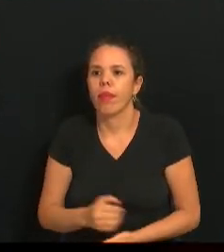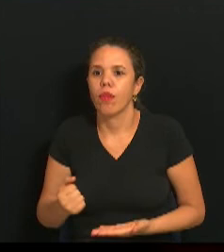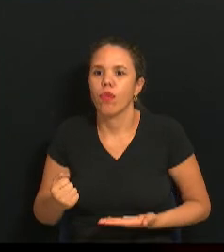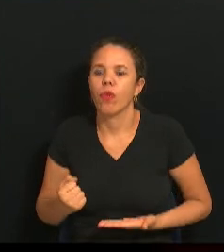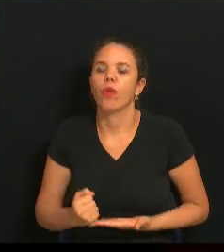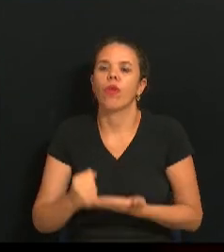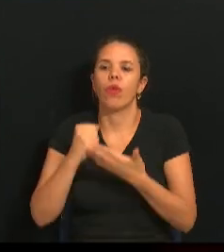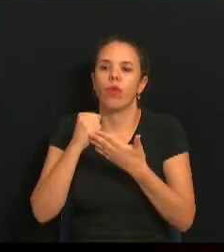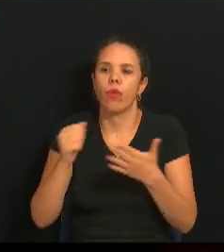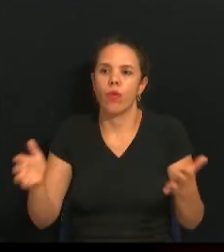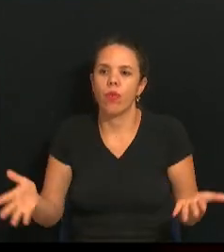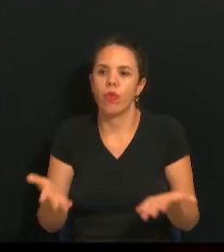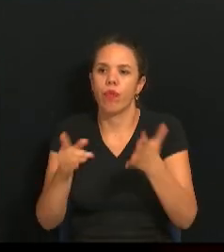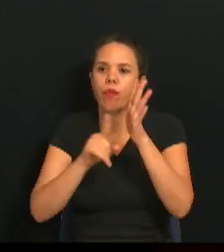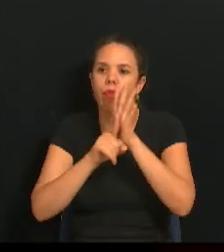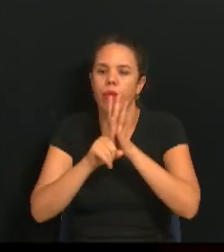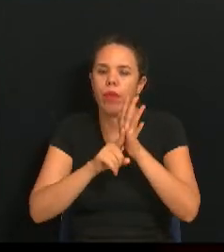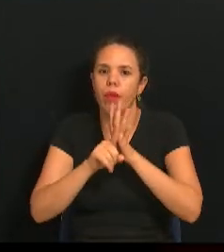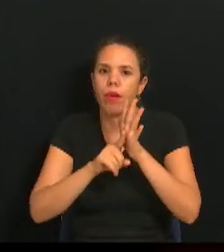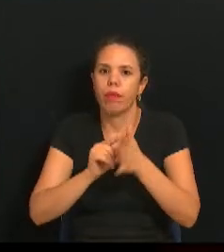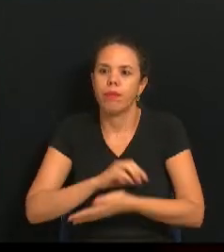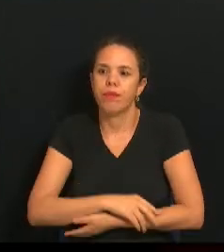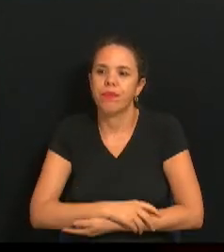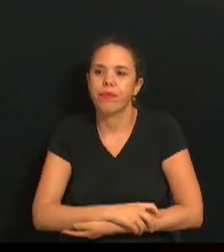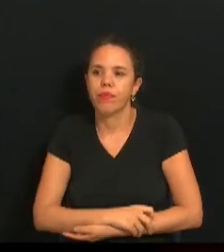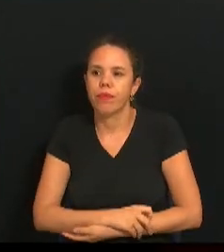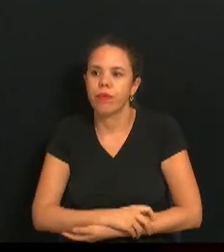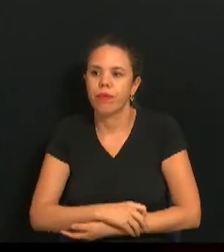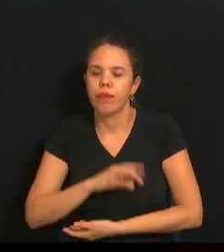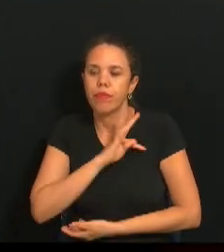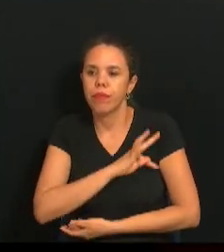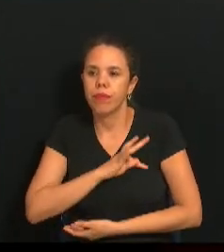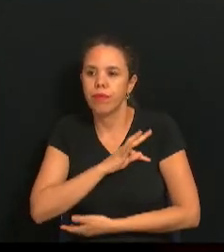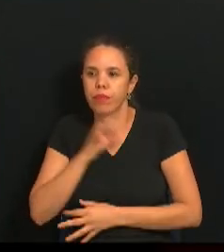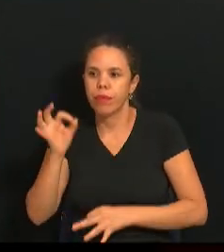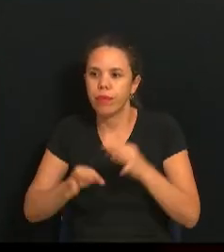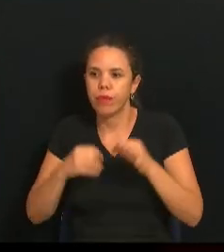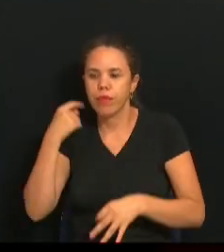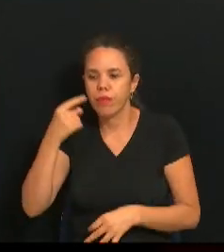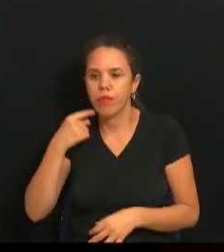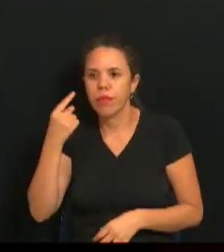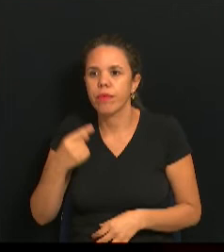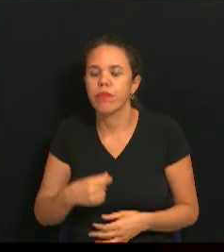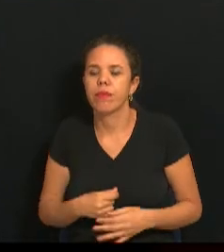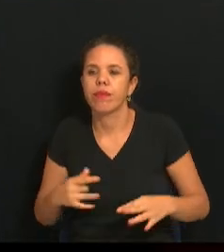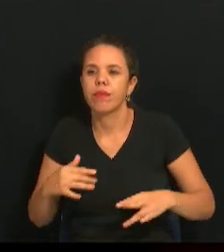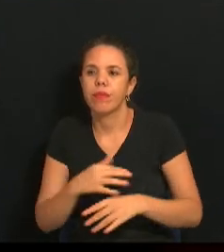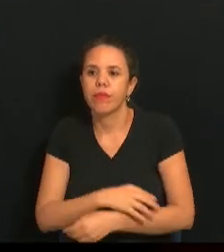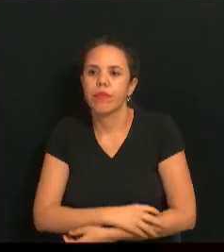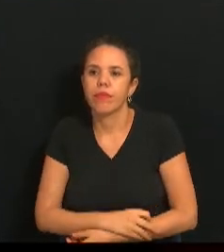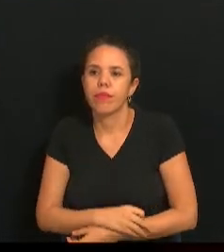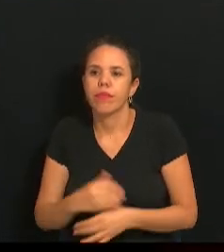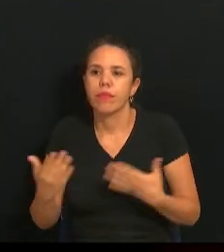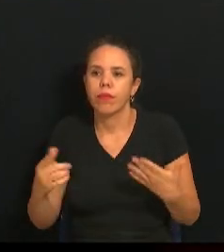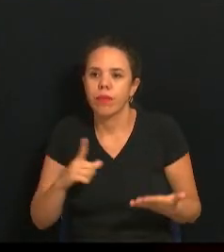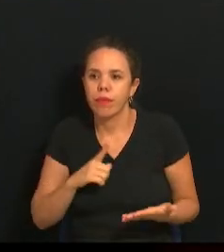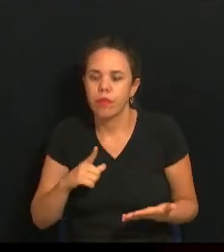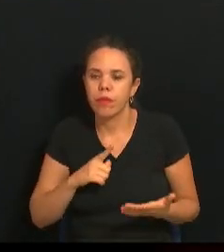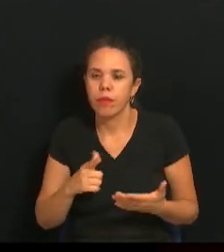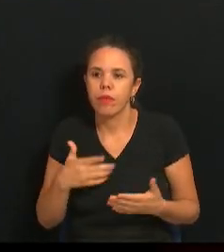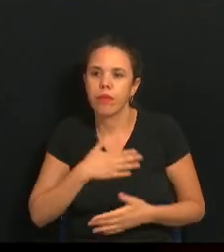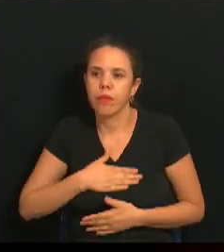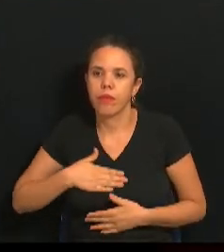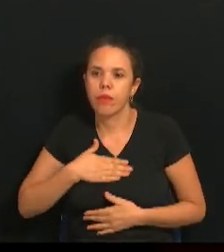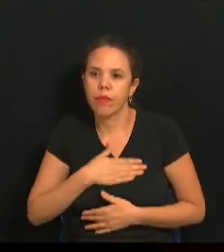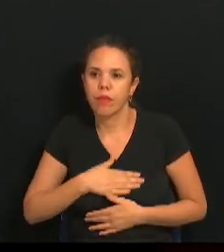com estudos técnicos jurídicos da legislação urbanística, da qual eu tenho aí um grande prazer de